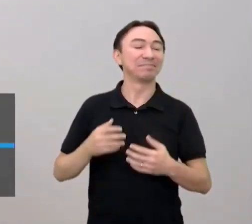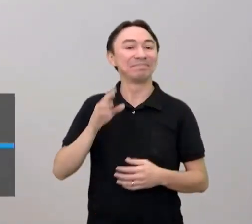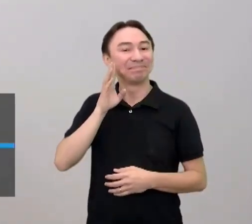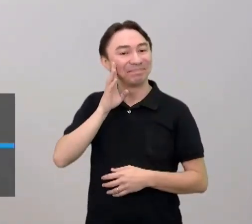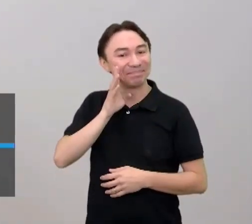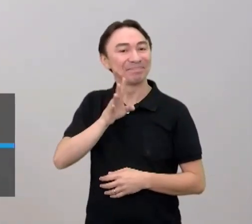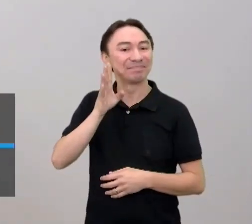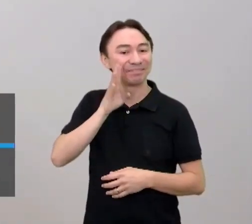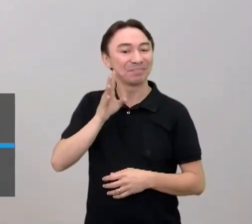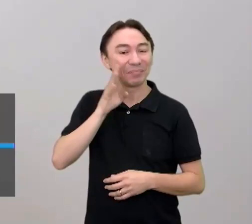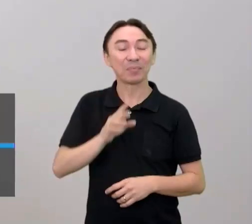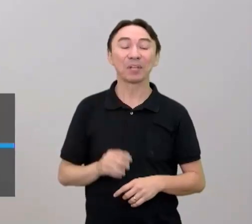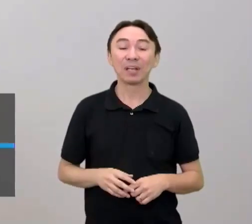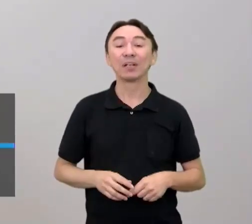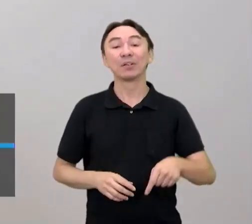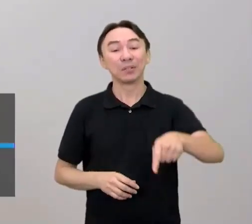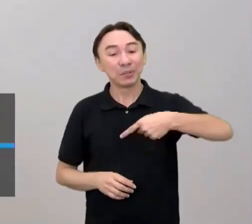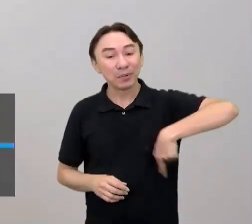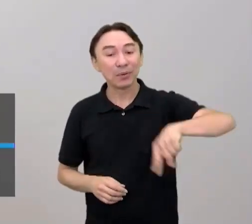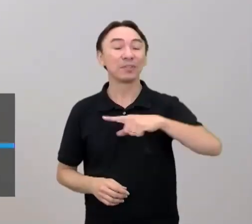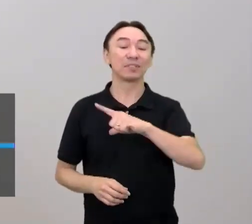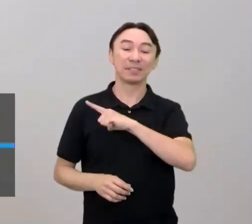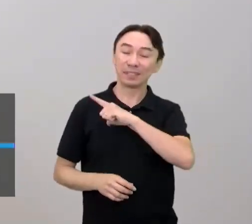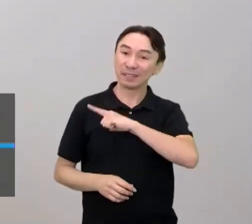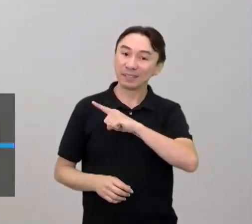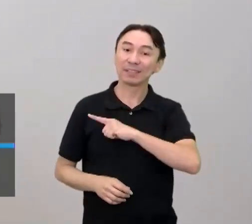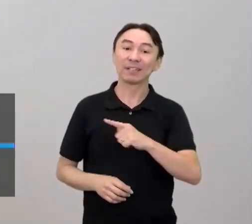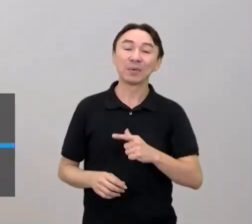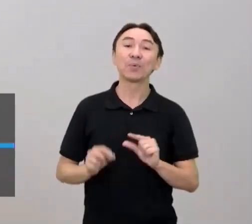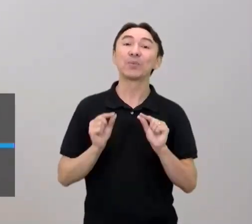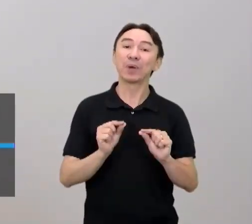a gente aqui está desenvolvendo cada vez mais a